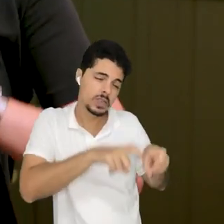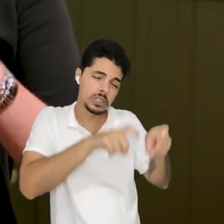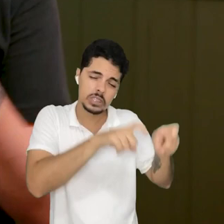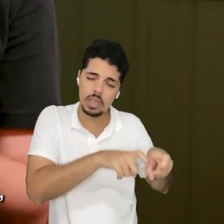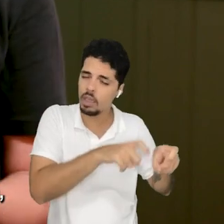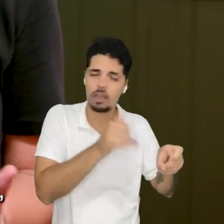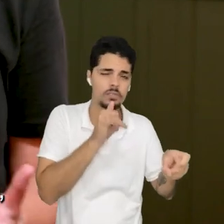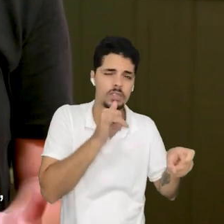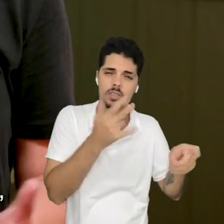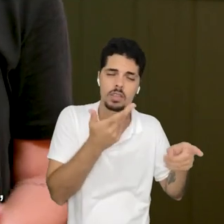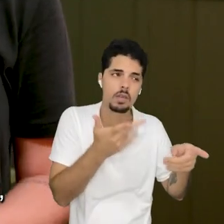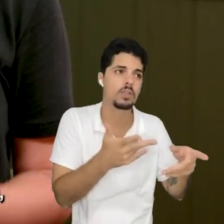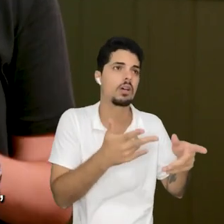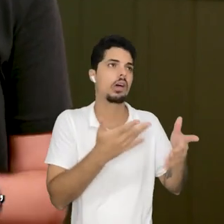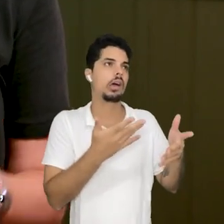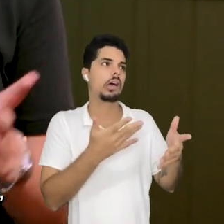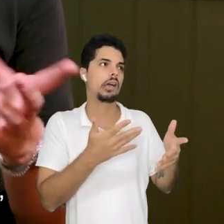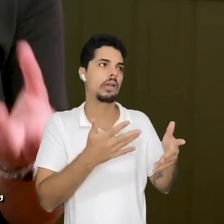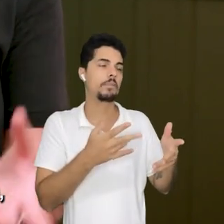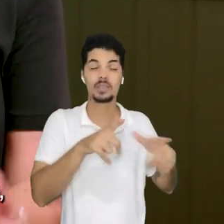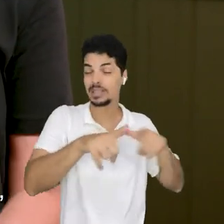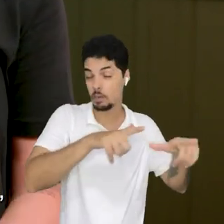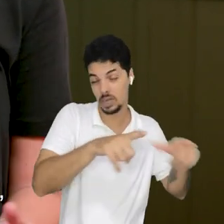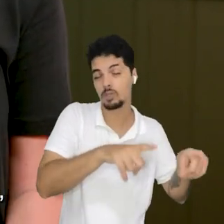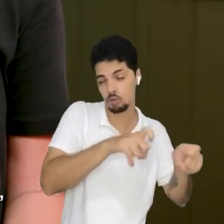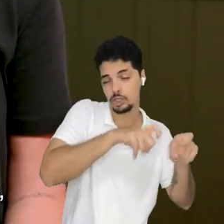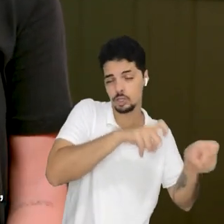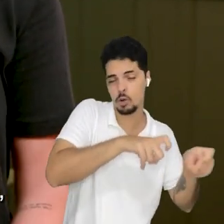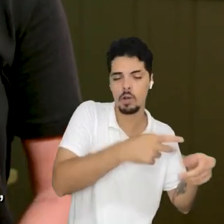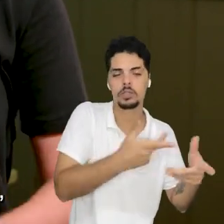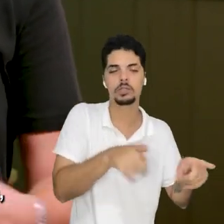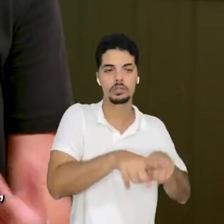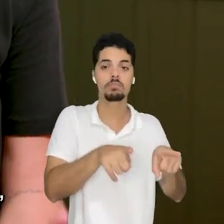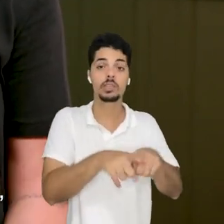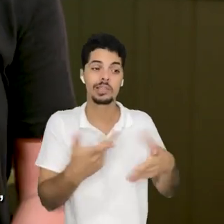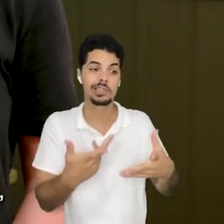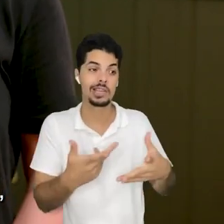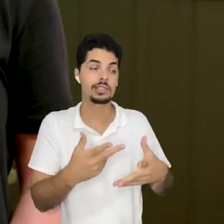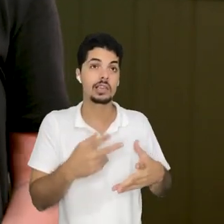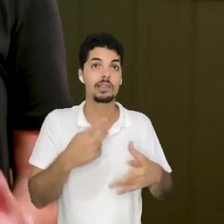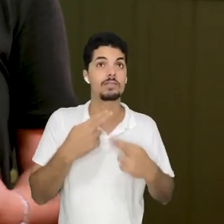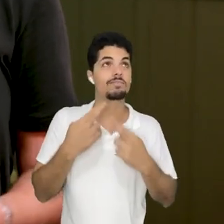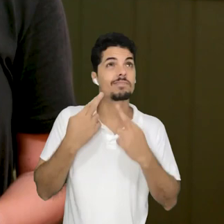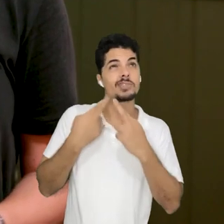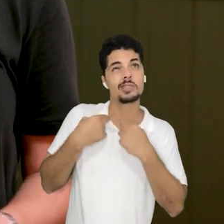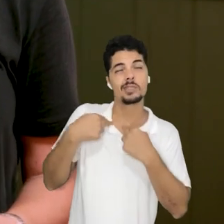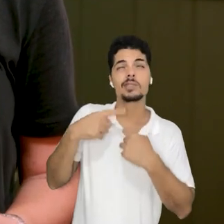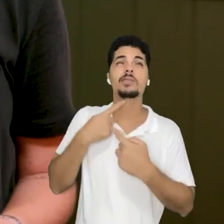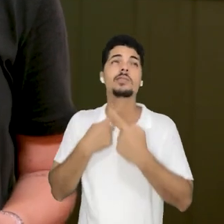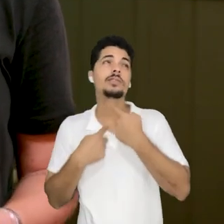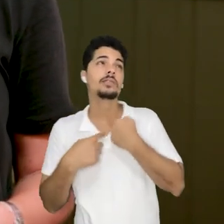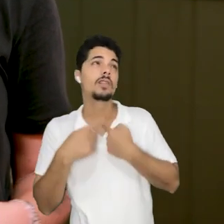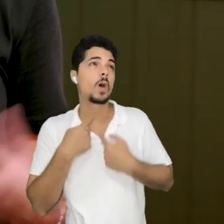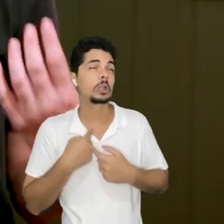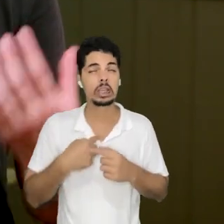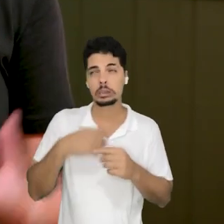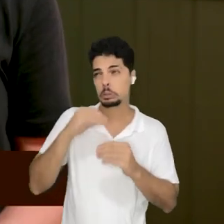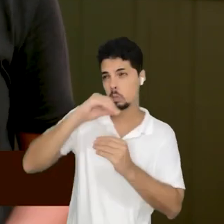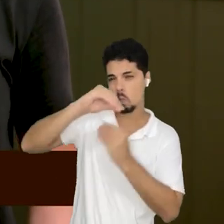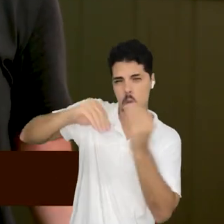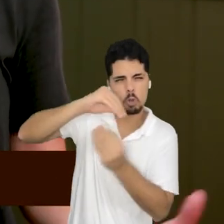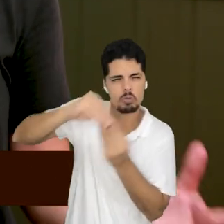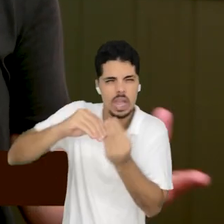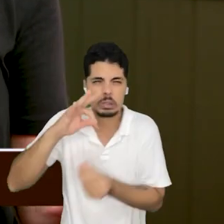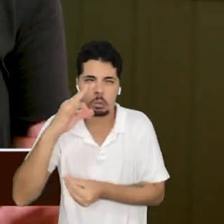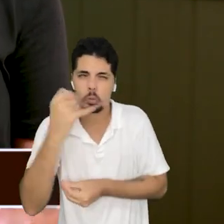de romper com Portugal, romper politicamente com Portugal, economicamente, mas que não tinha o desejo de